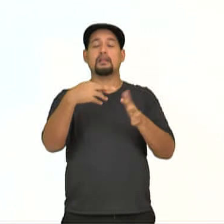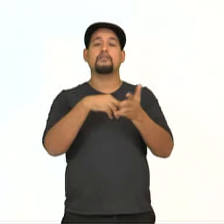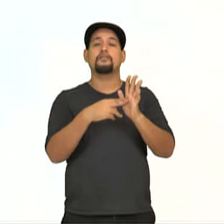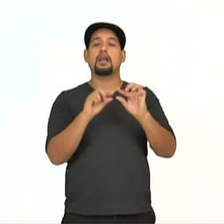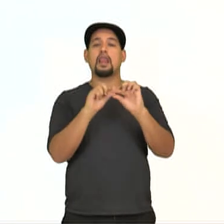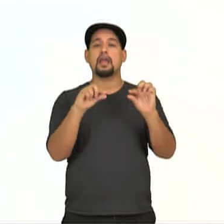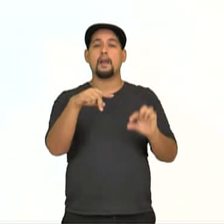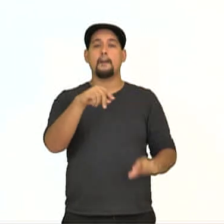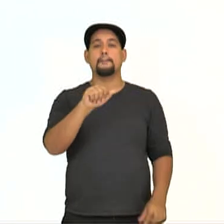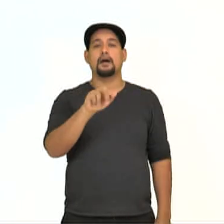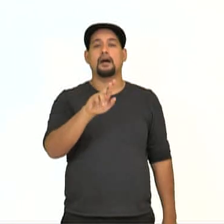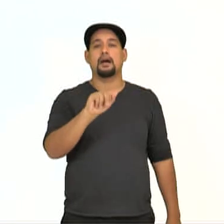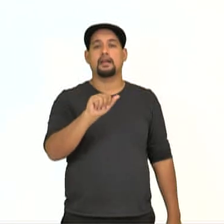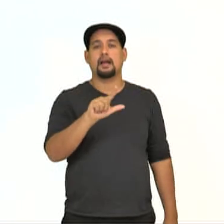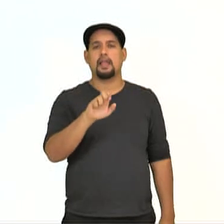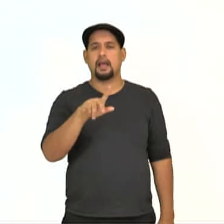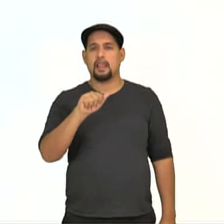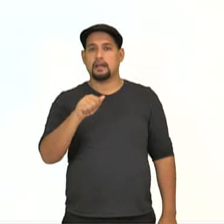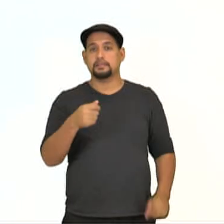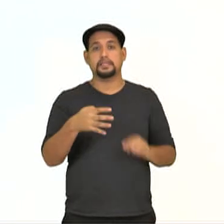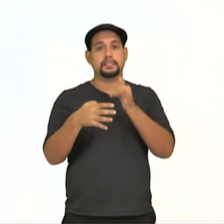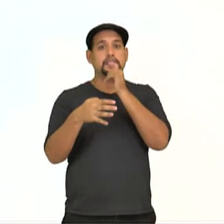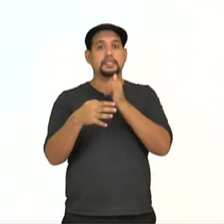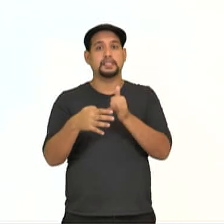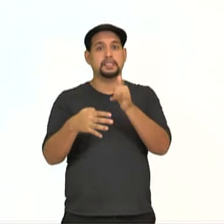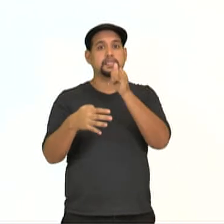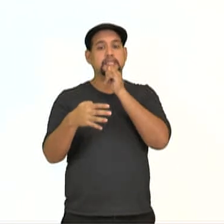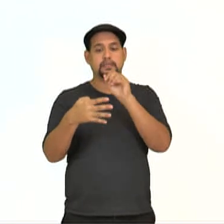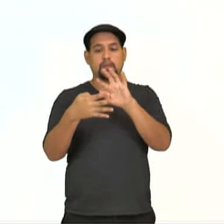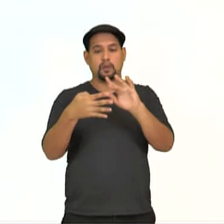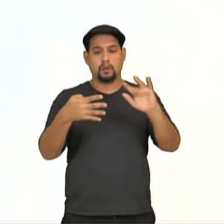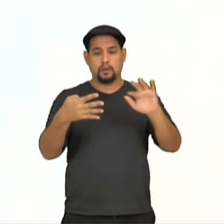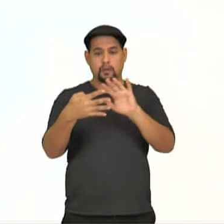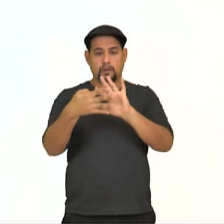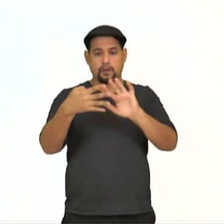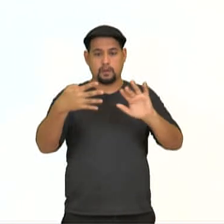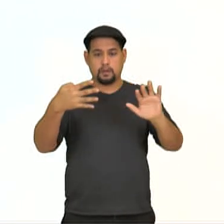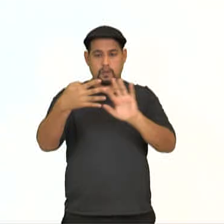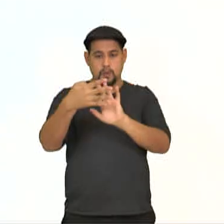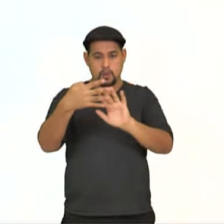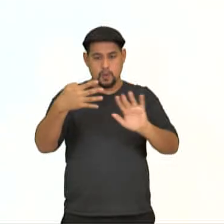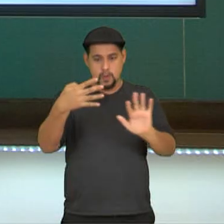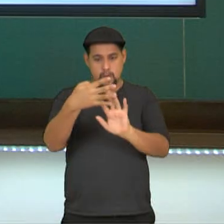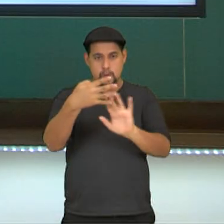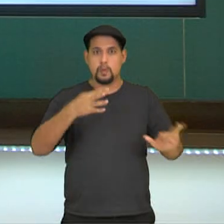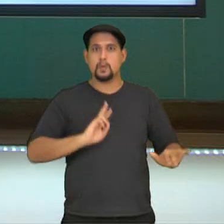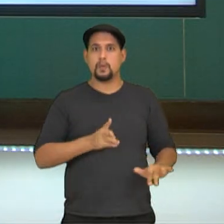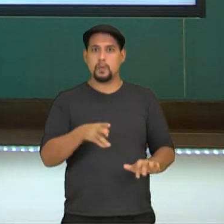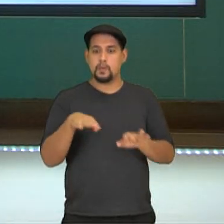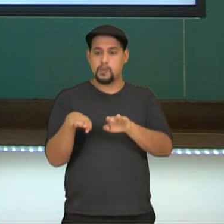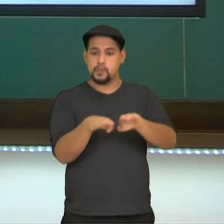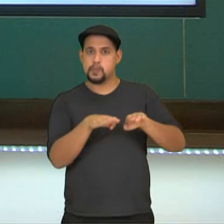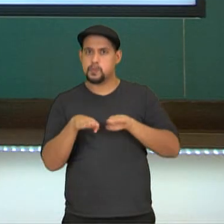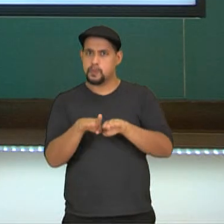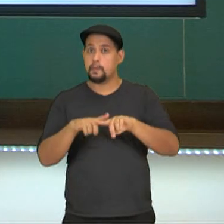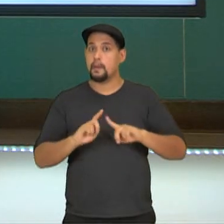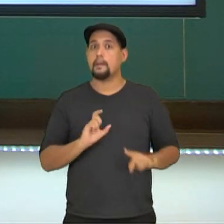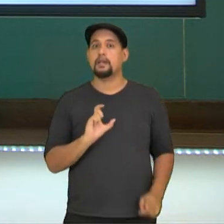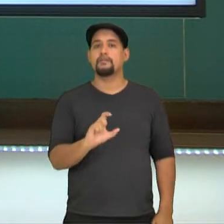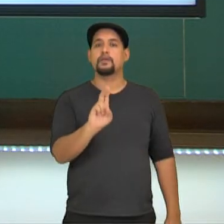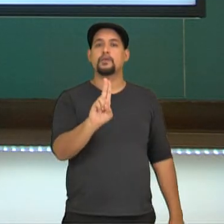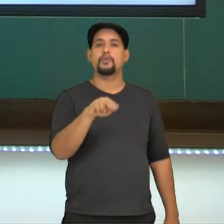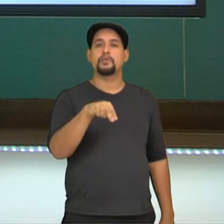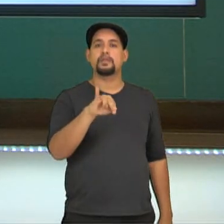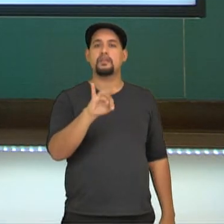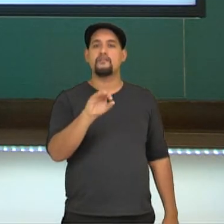que indica que o fluxo de campo elétrico é constante. Então eu tenho um campo elétrico, uma intensidade de campo elétrico constante, que é uniforme. Então a palavra uniforme